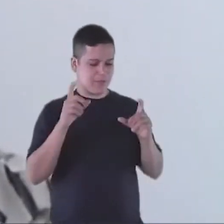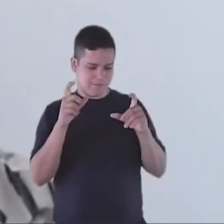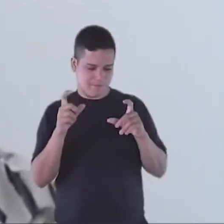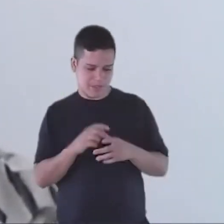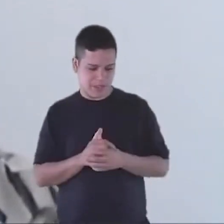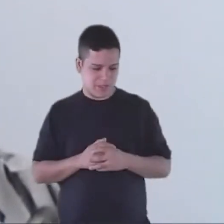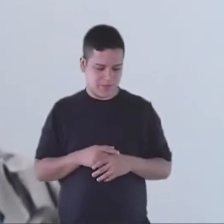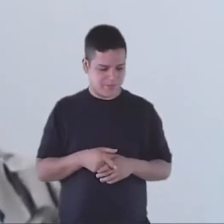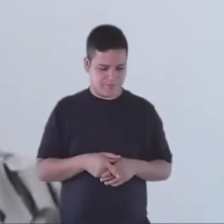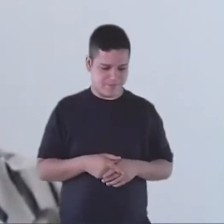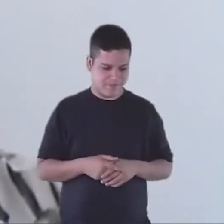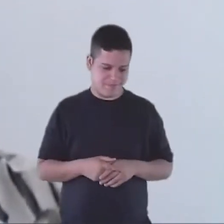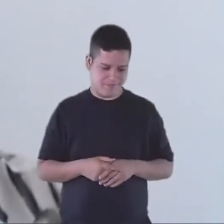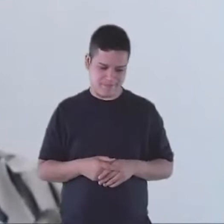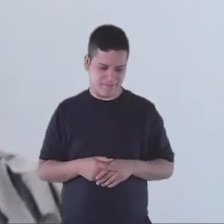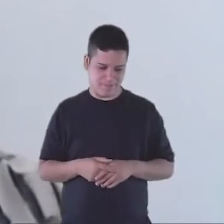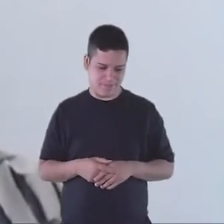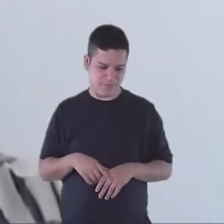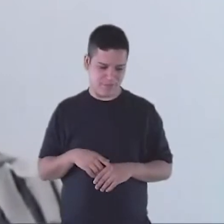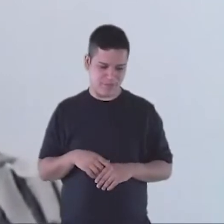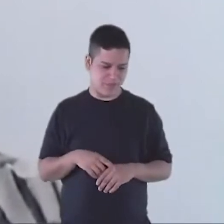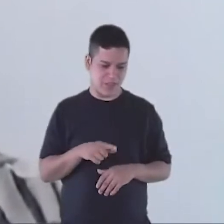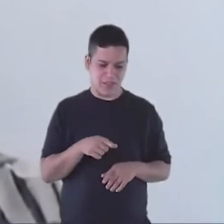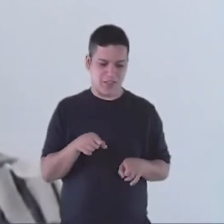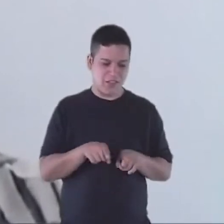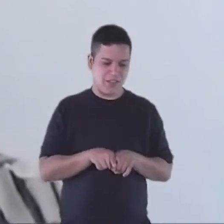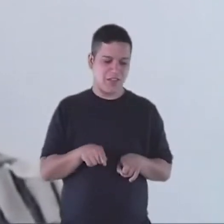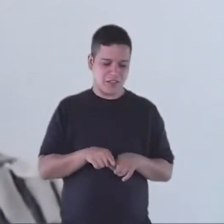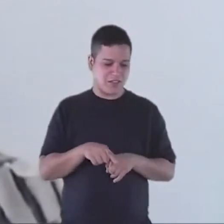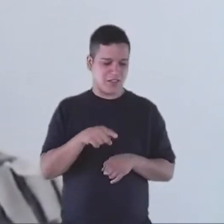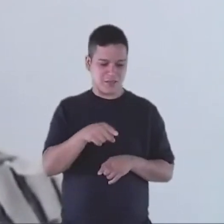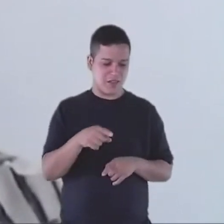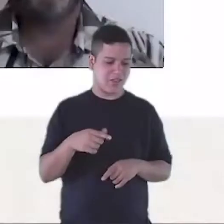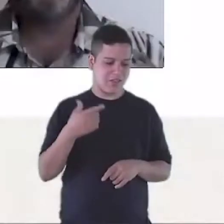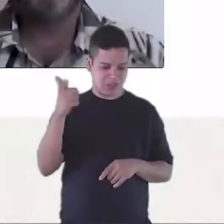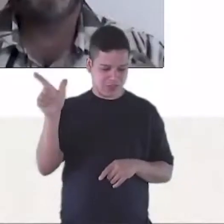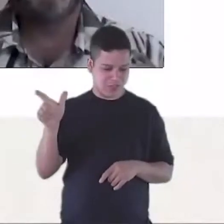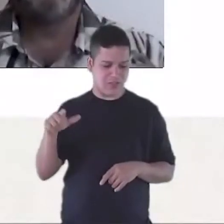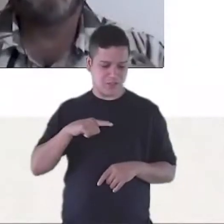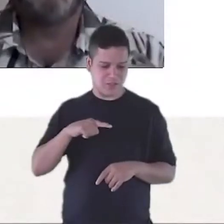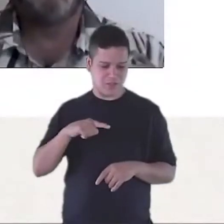do meu avô, e disse: coitado. Ele também foi trocado no hospital.